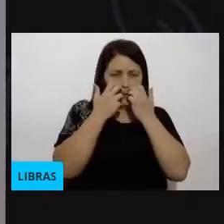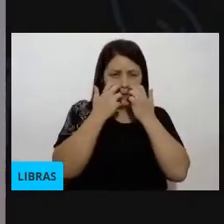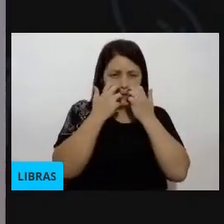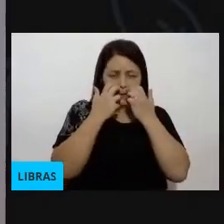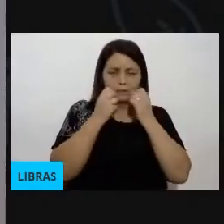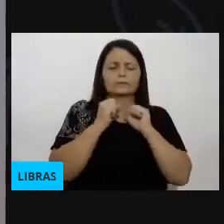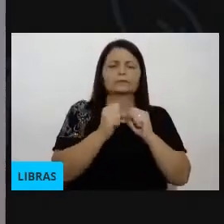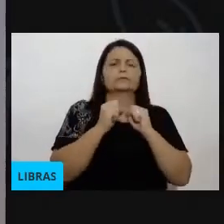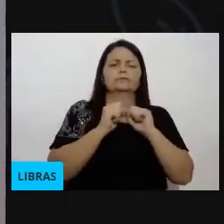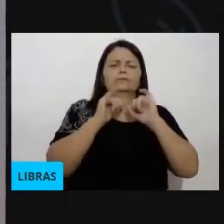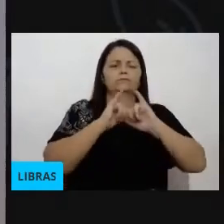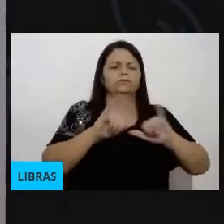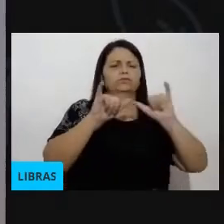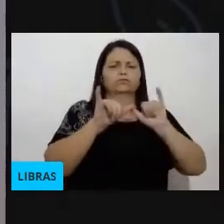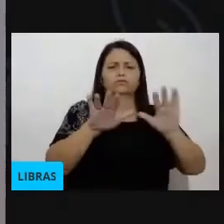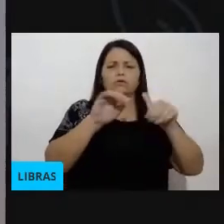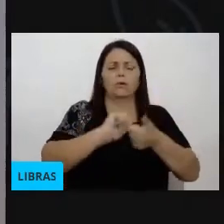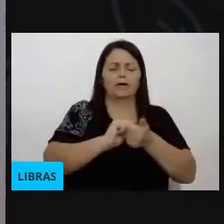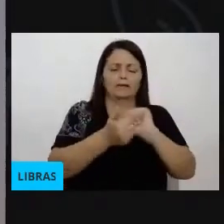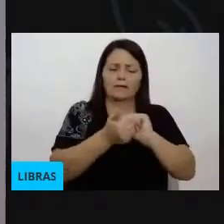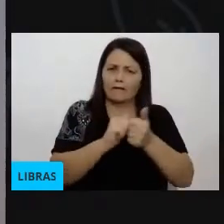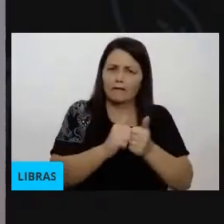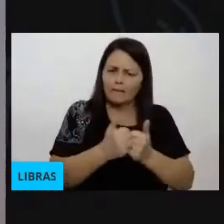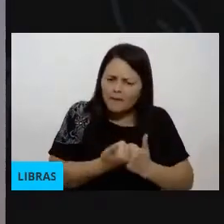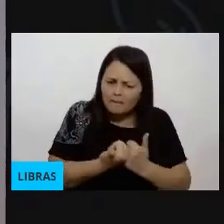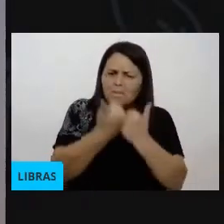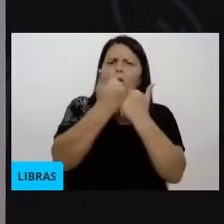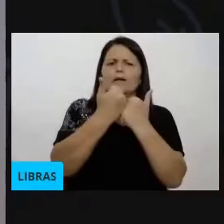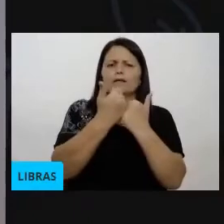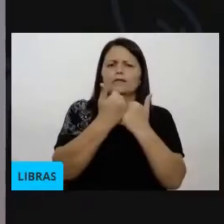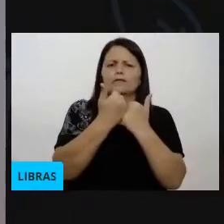passe informação de qualidade, que a gente se apoie,